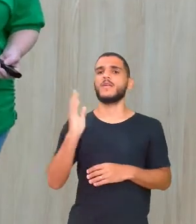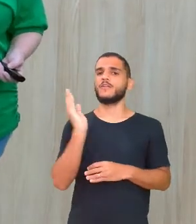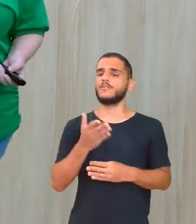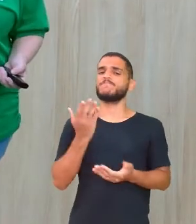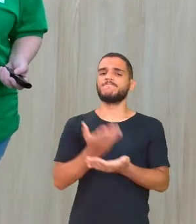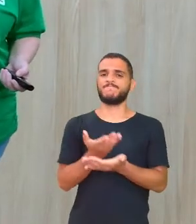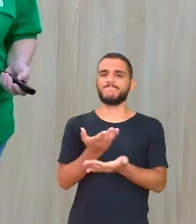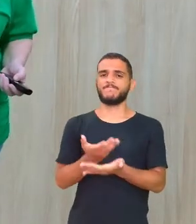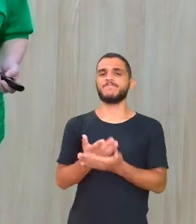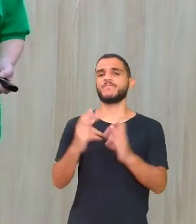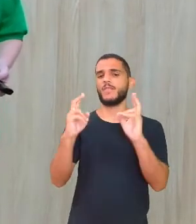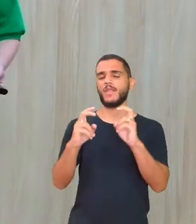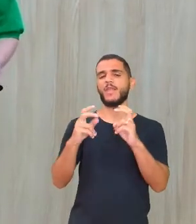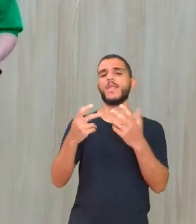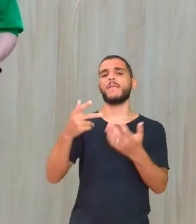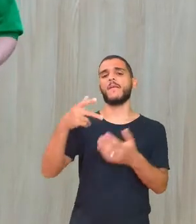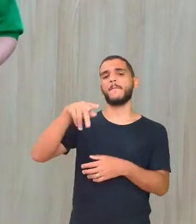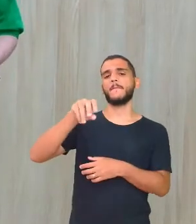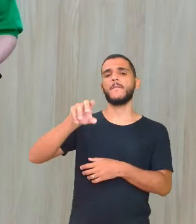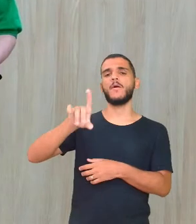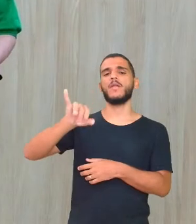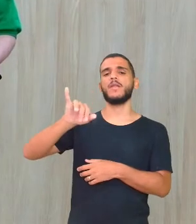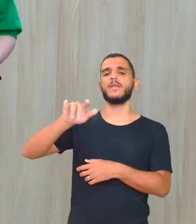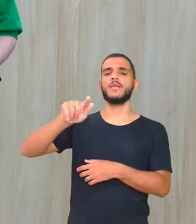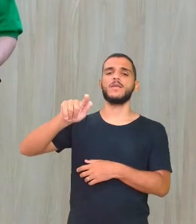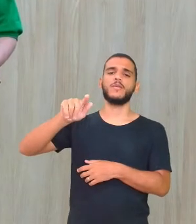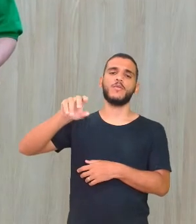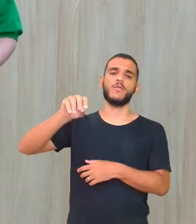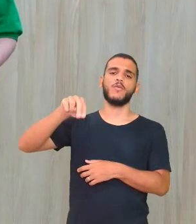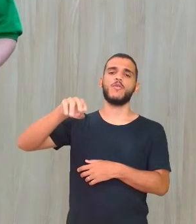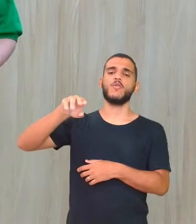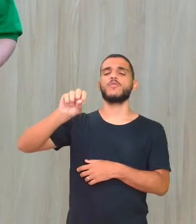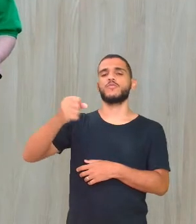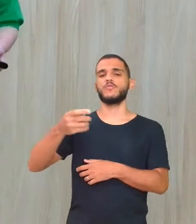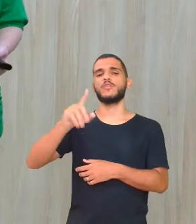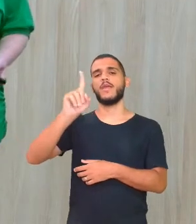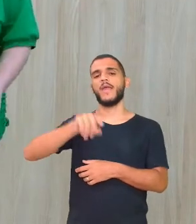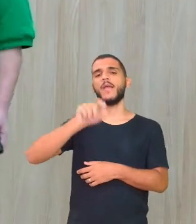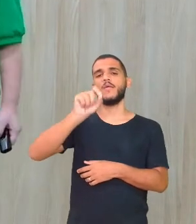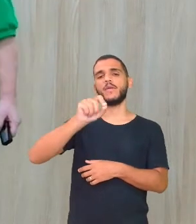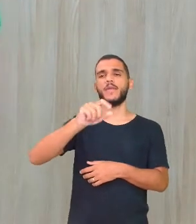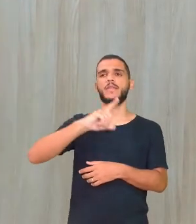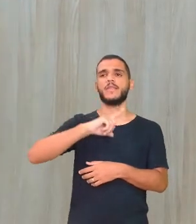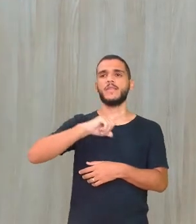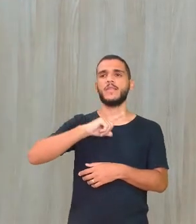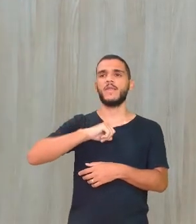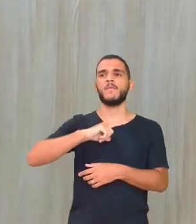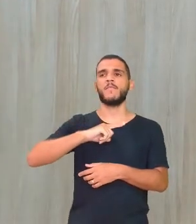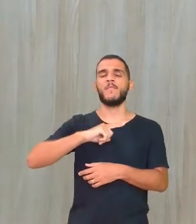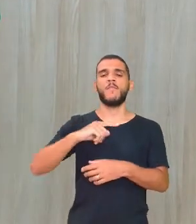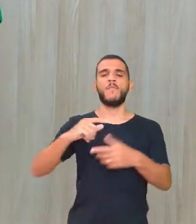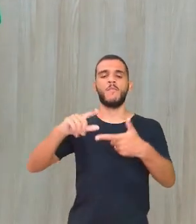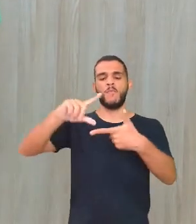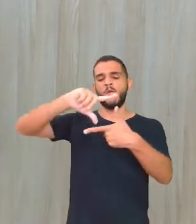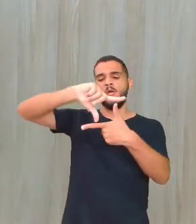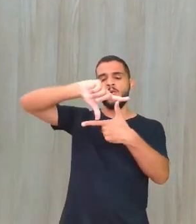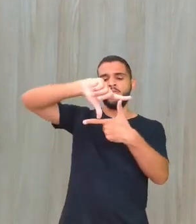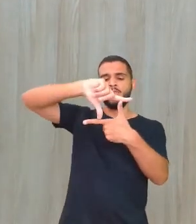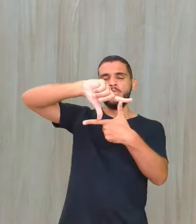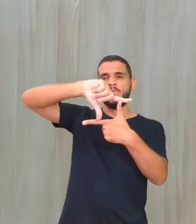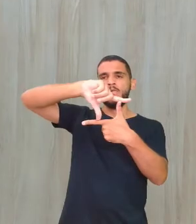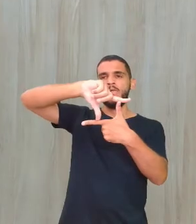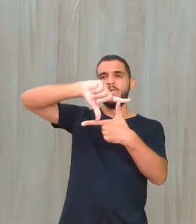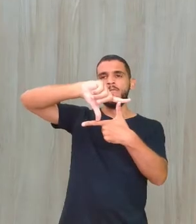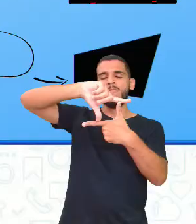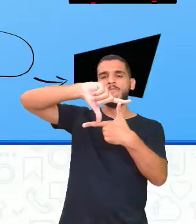que quadriláteros é um polígono que tem 4 lados, tá? Então, se você ampliar